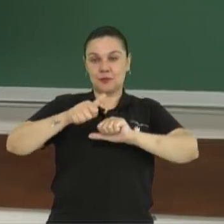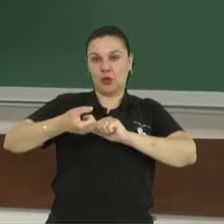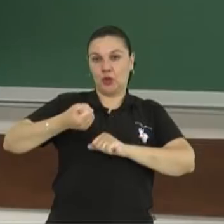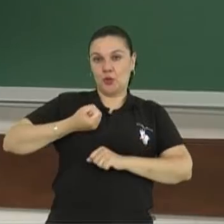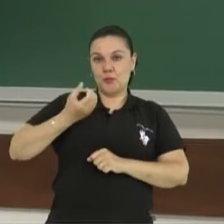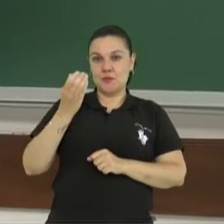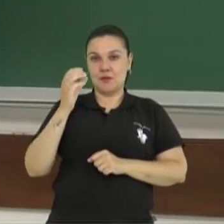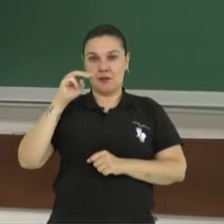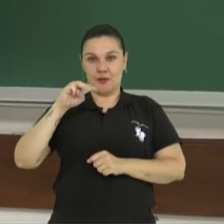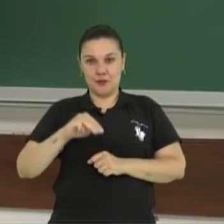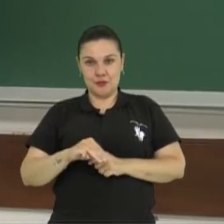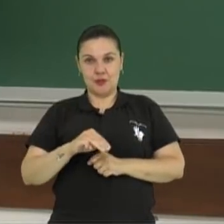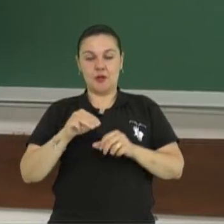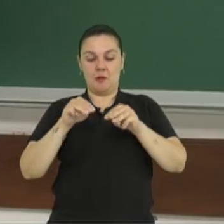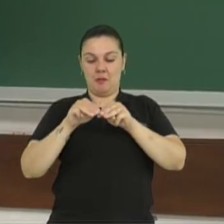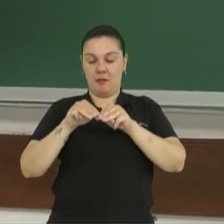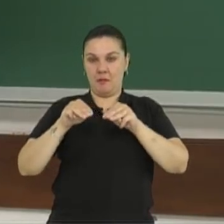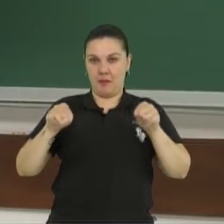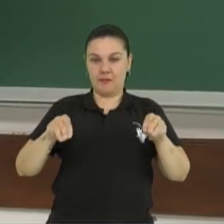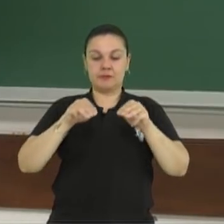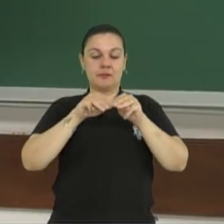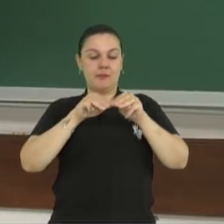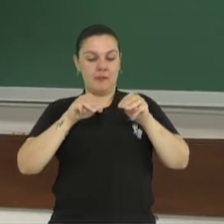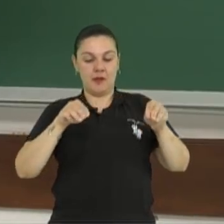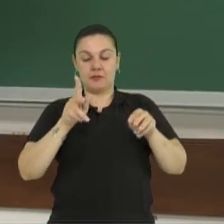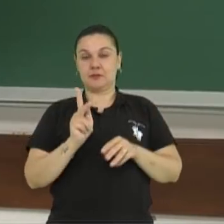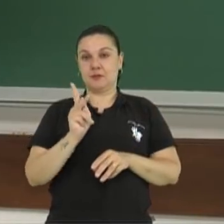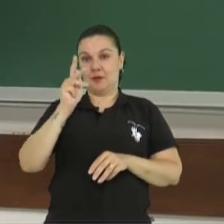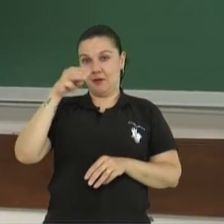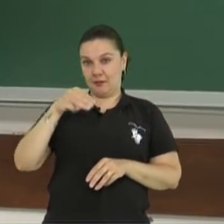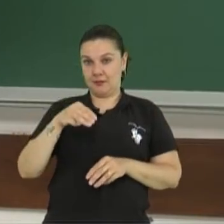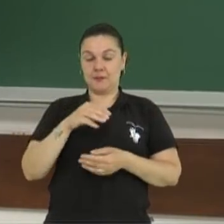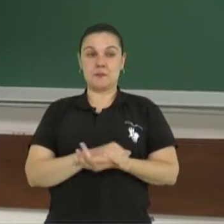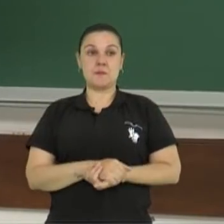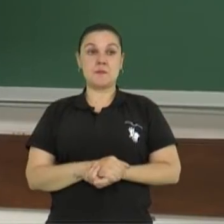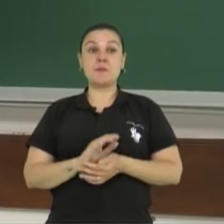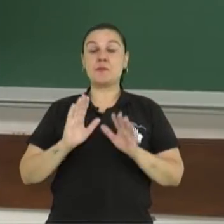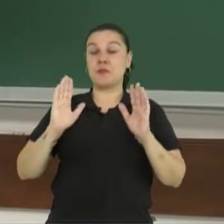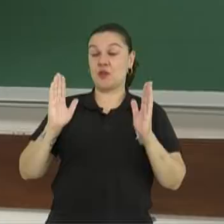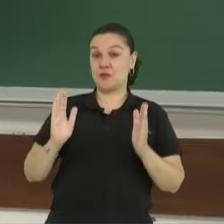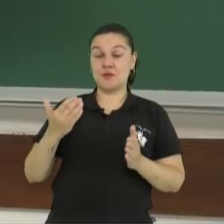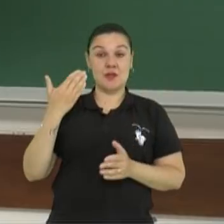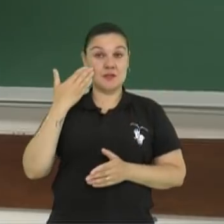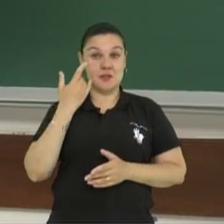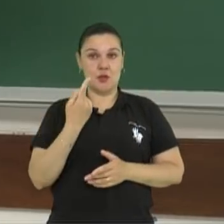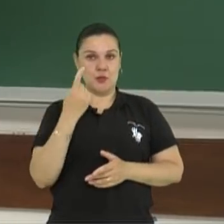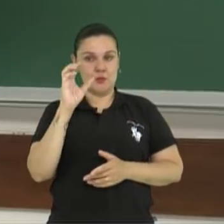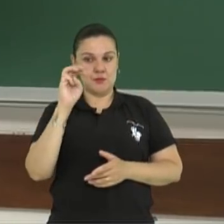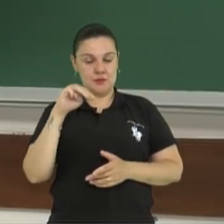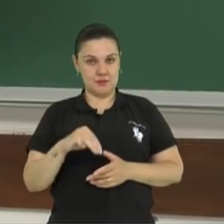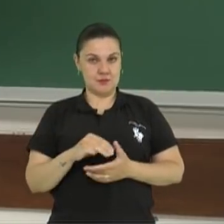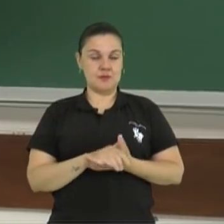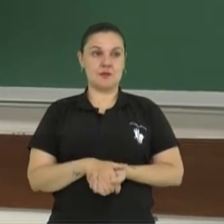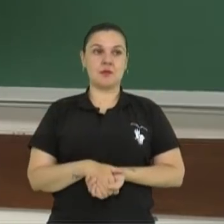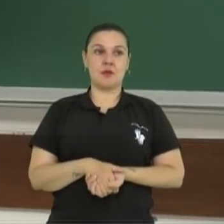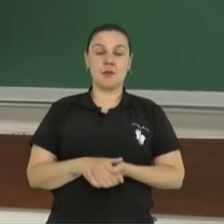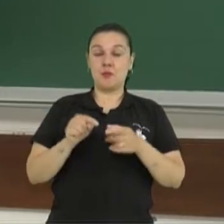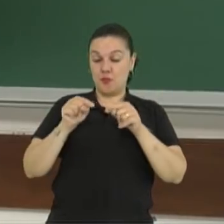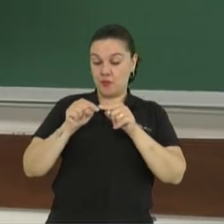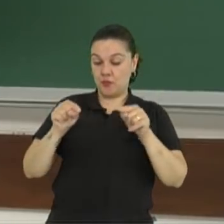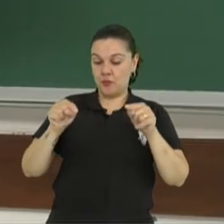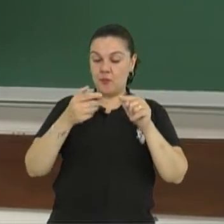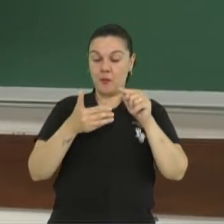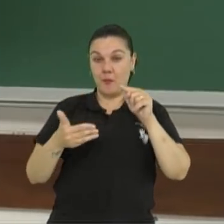de centímetros para metros, de metros para quilômetros. Então, eu já sei que 1 centímetro no meu